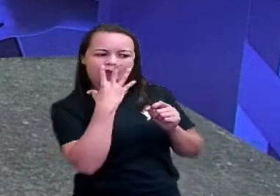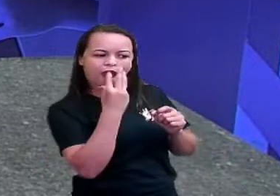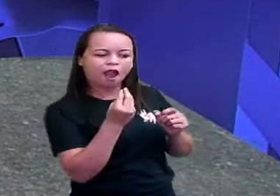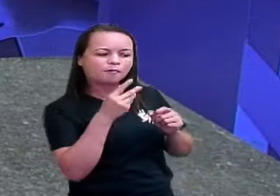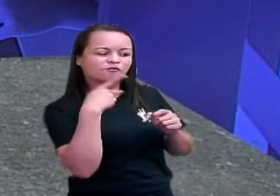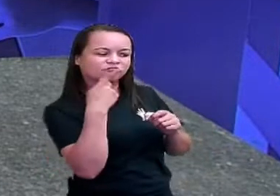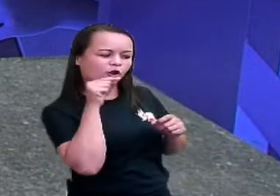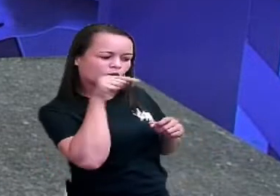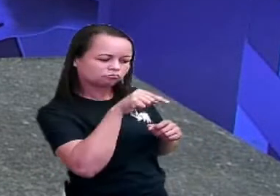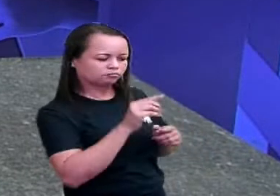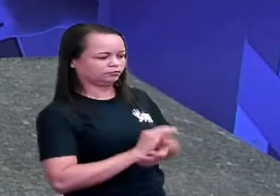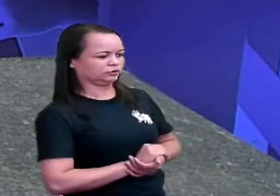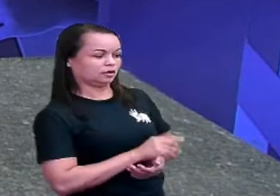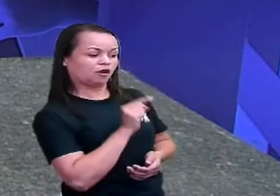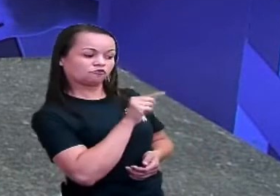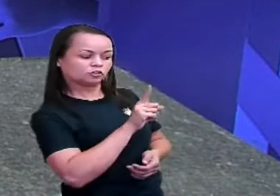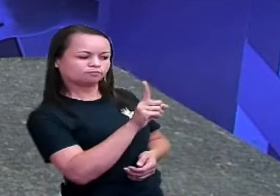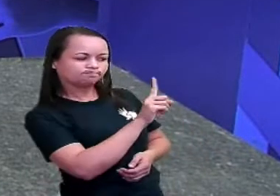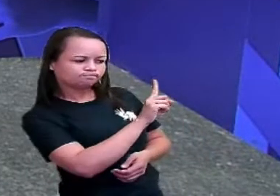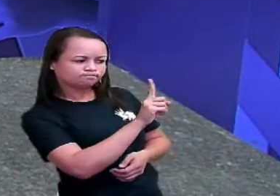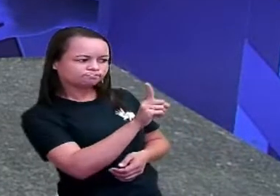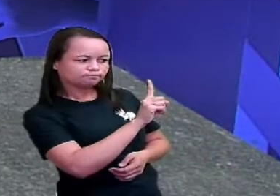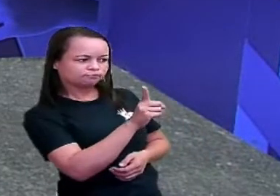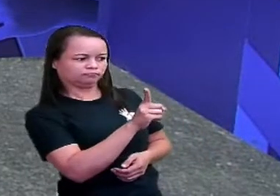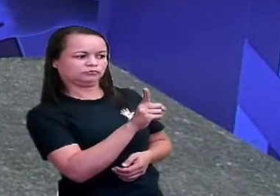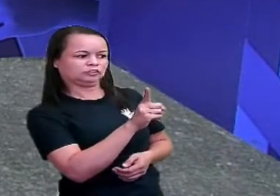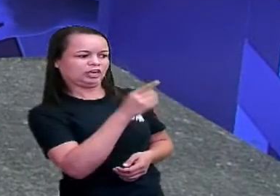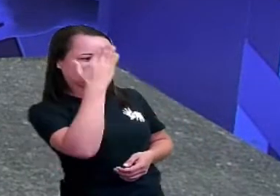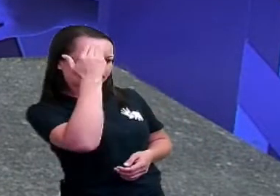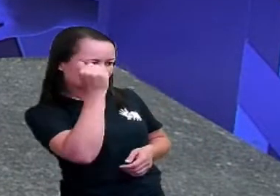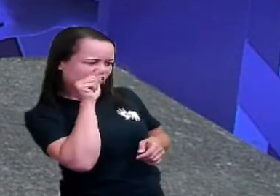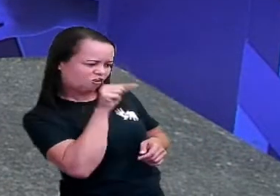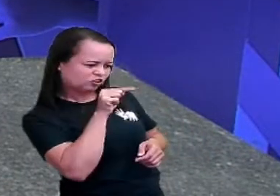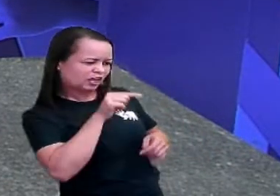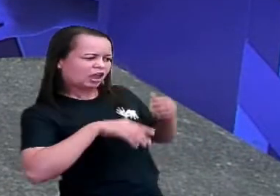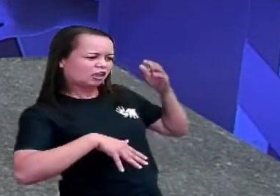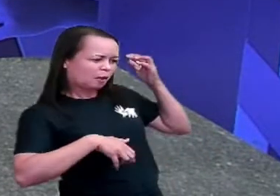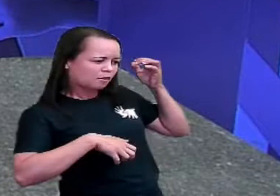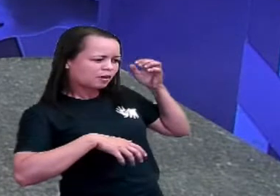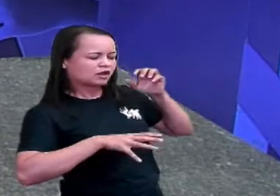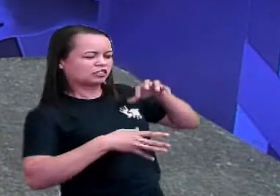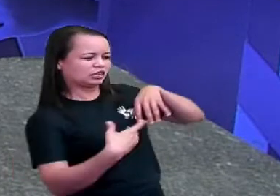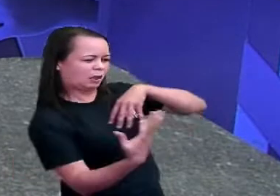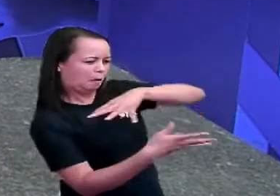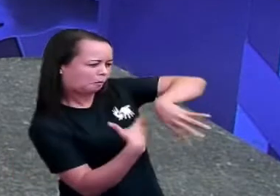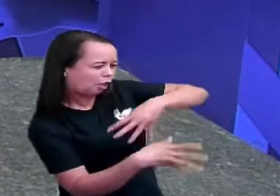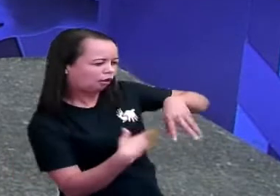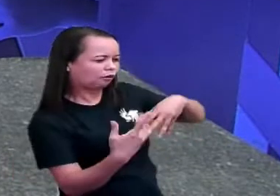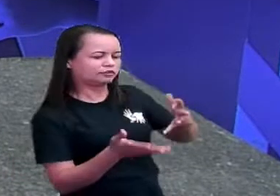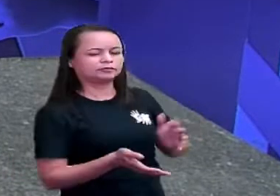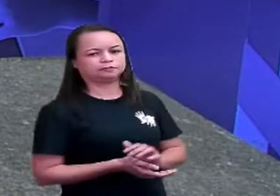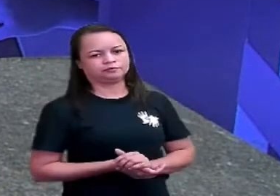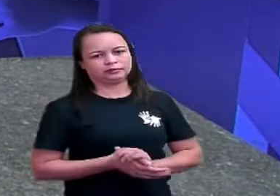você não vai entrar. Eu já disse que você faz muita bagunça. Logo a raposa, que estava